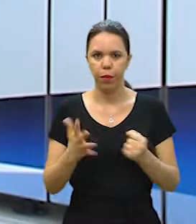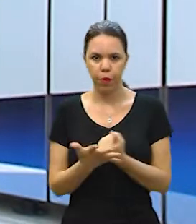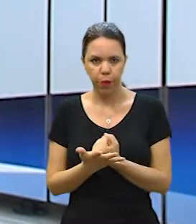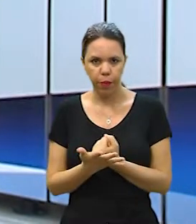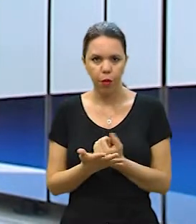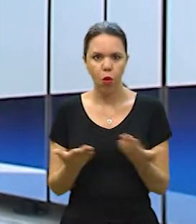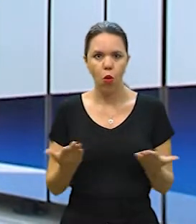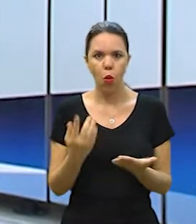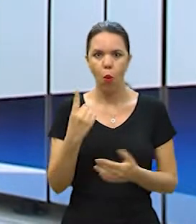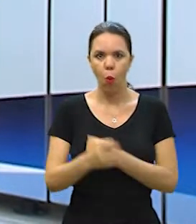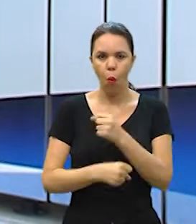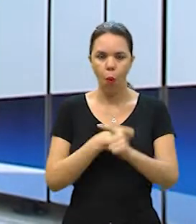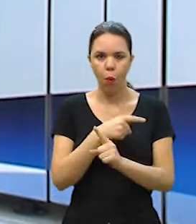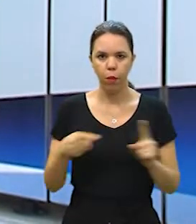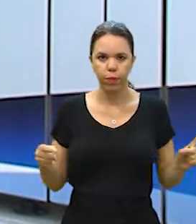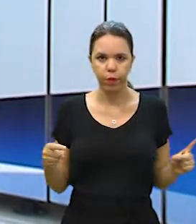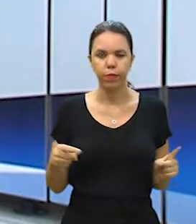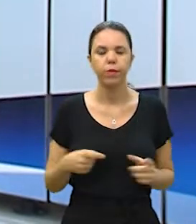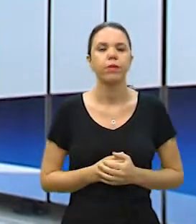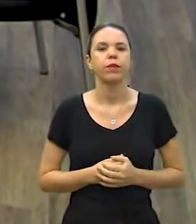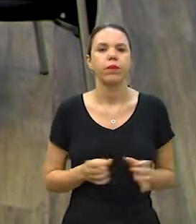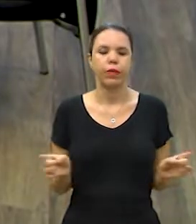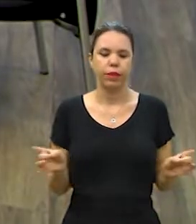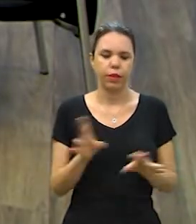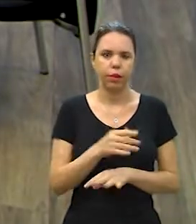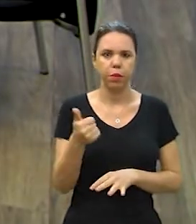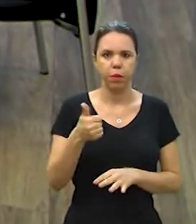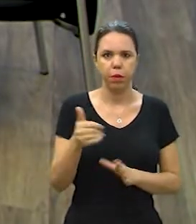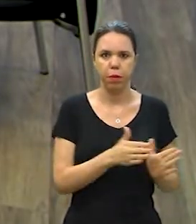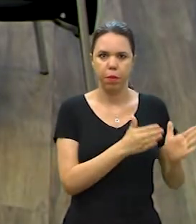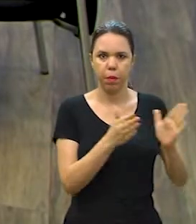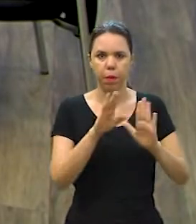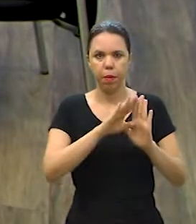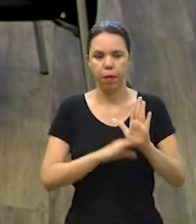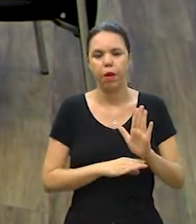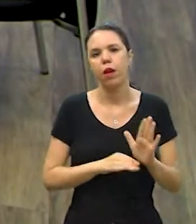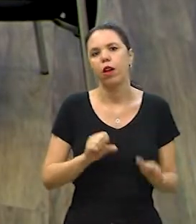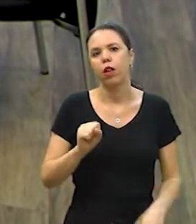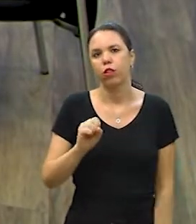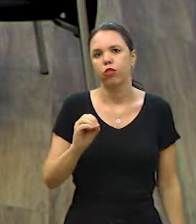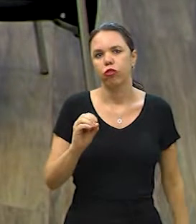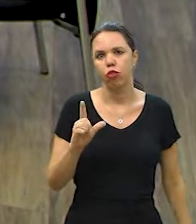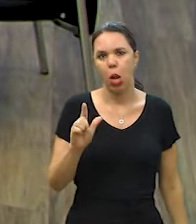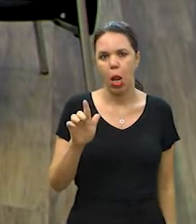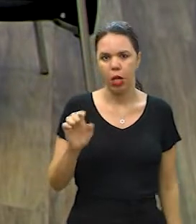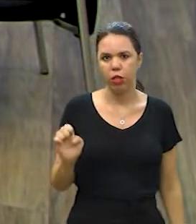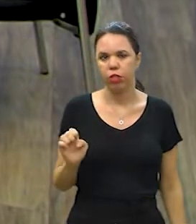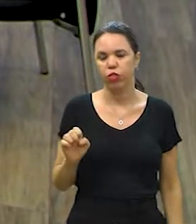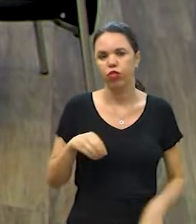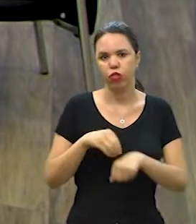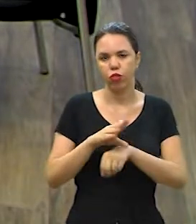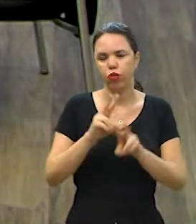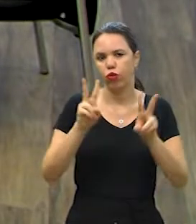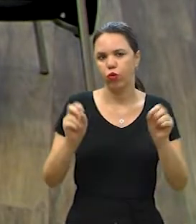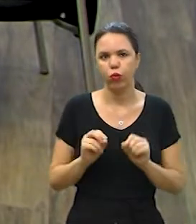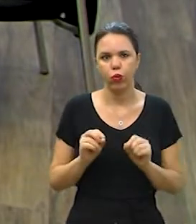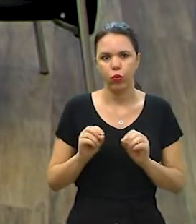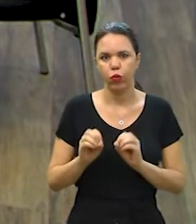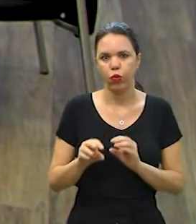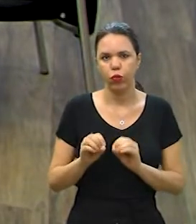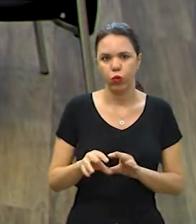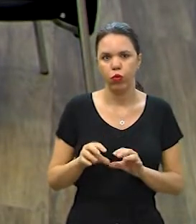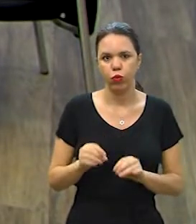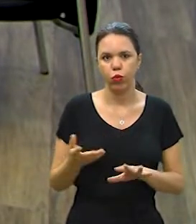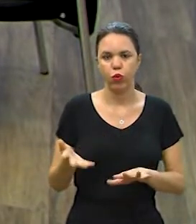nesta pandemia, neste 1 ano e meio. Terminei o primeiro bloco, a Solange deu a dica aqui para a gente sobre esta